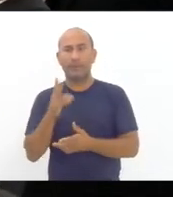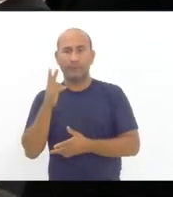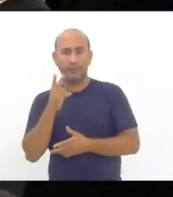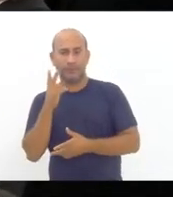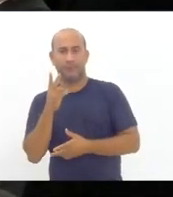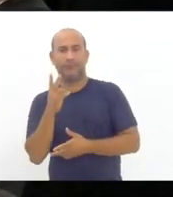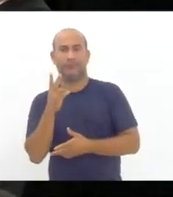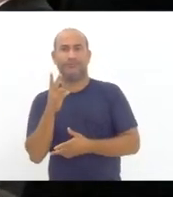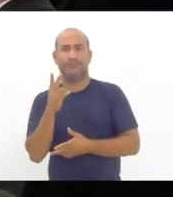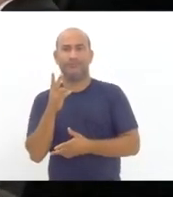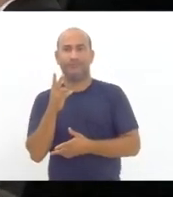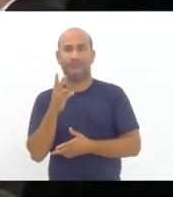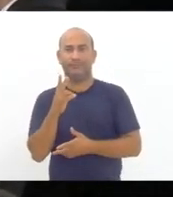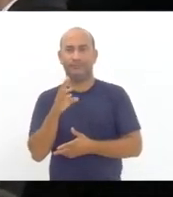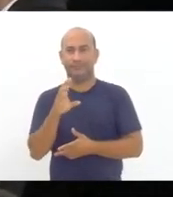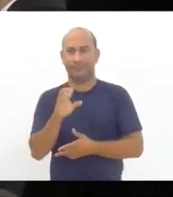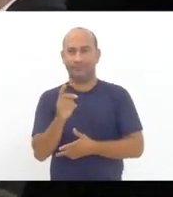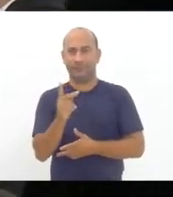Alencar